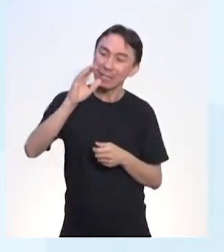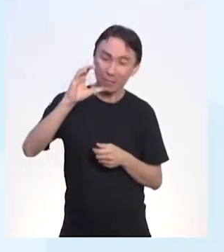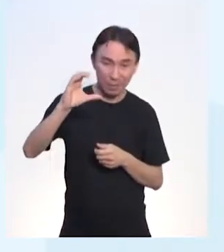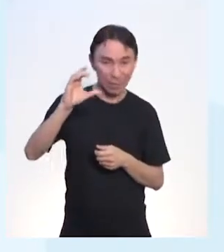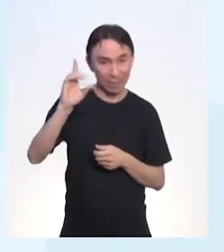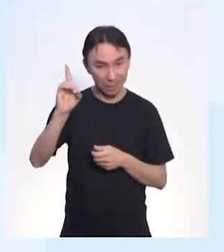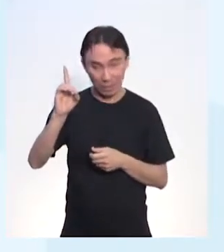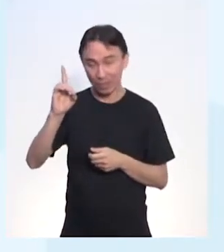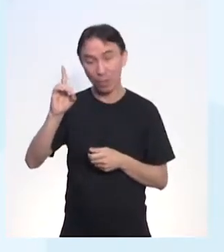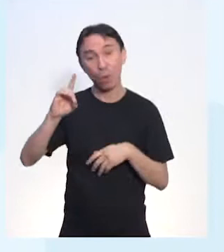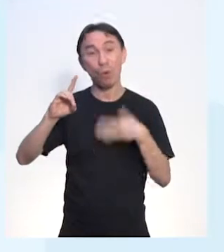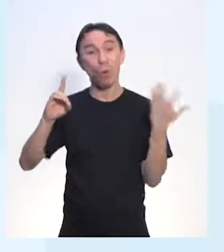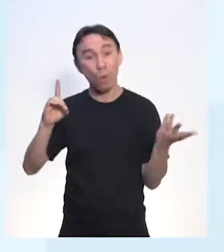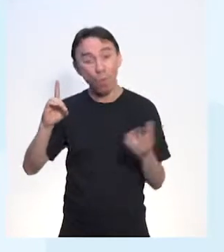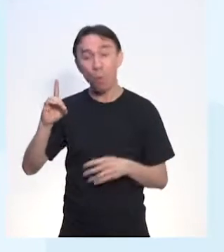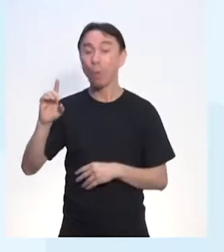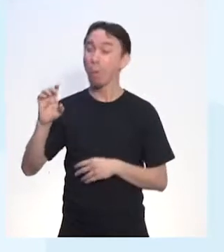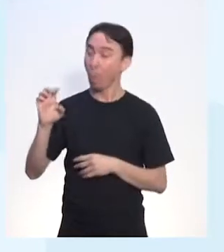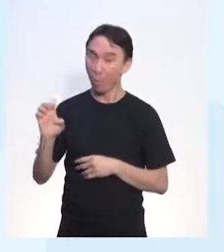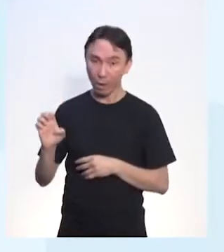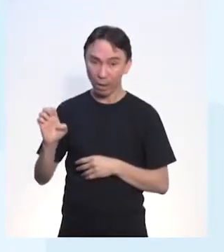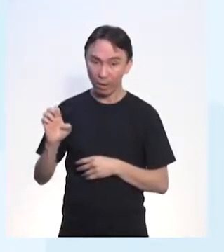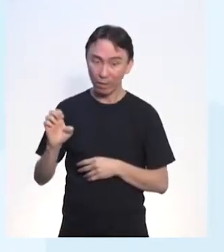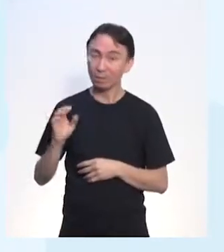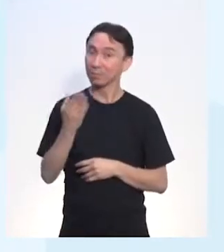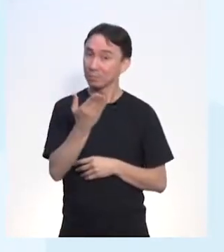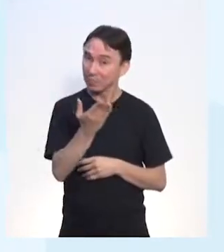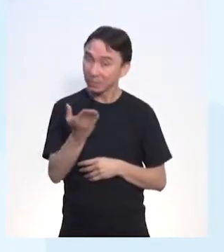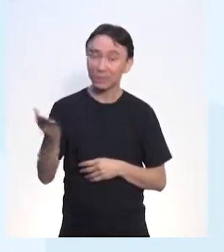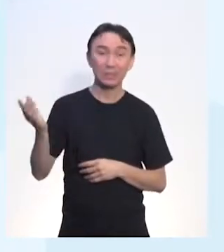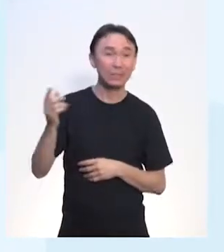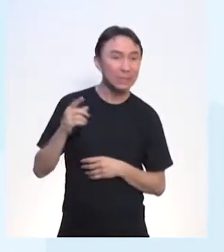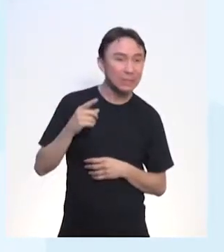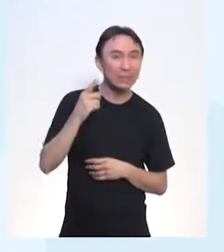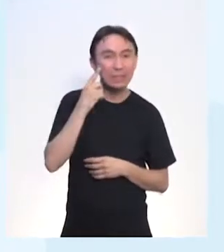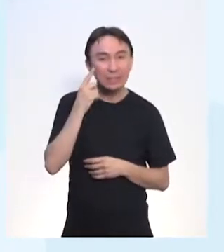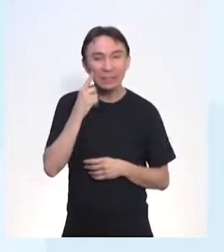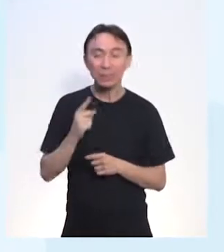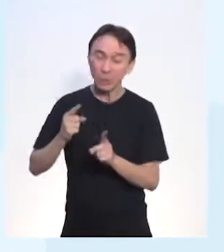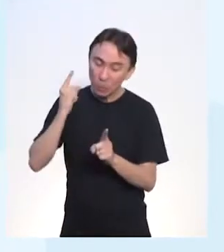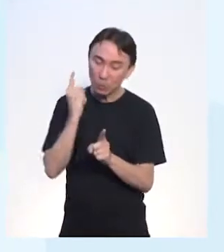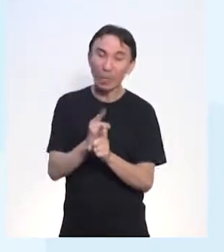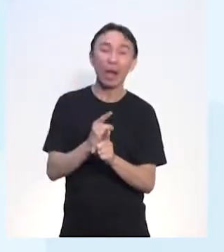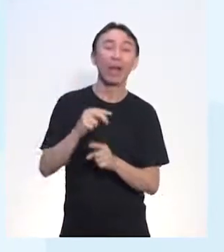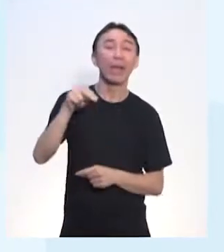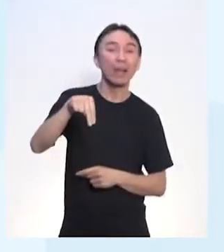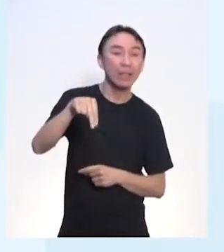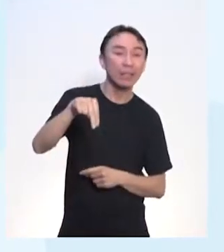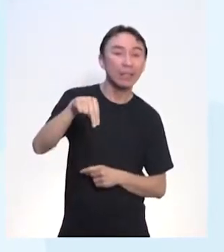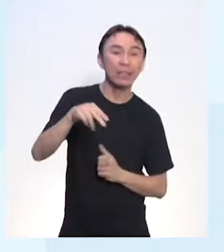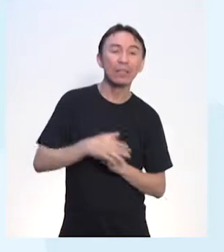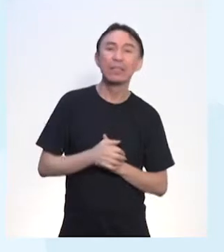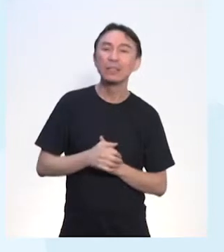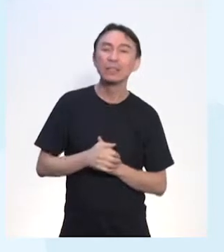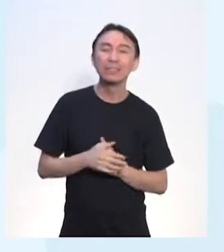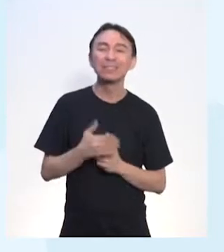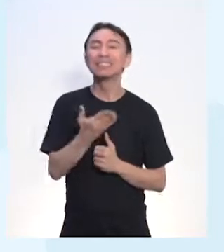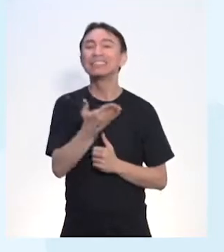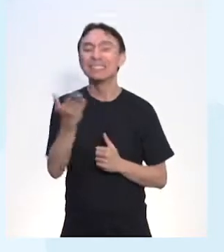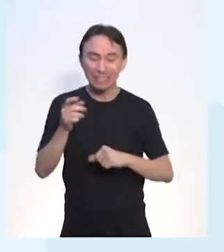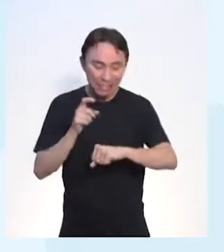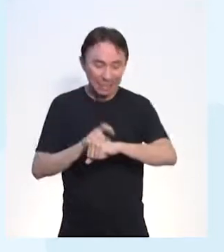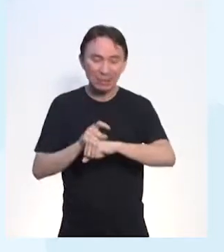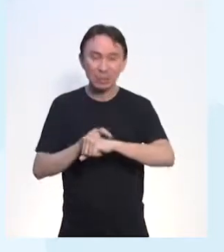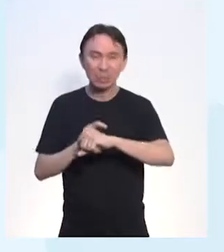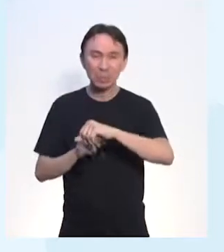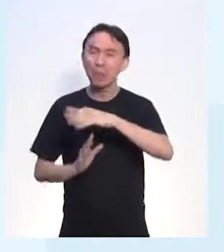ou E, vai servir para você determinar N. Professora Roberta, quanto tempo para essa